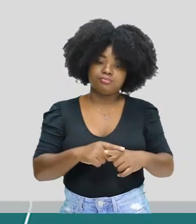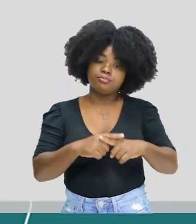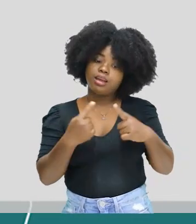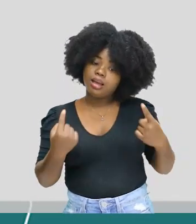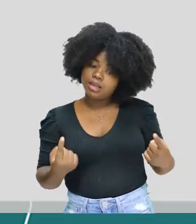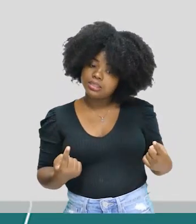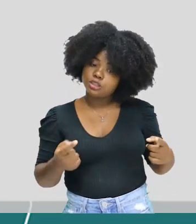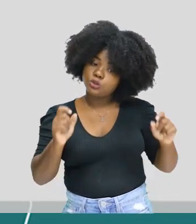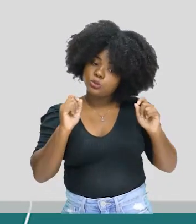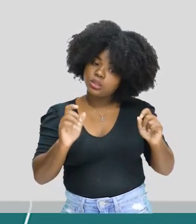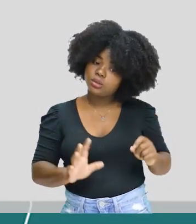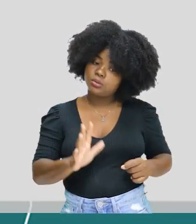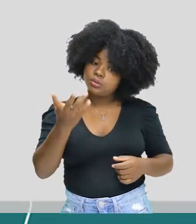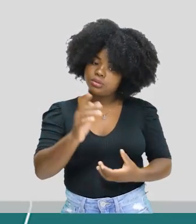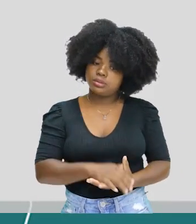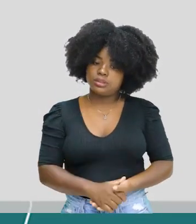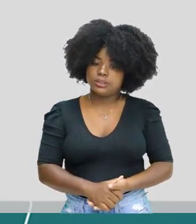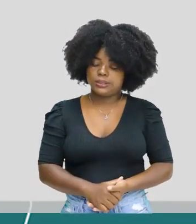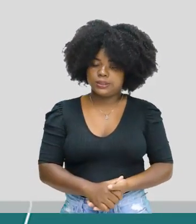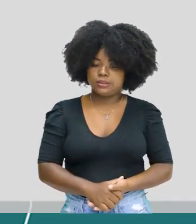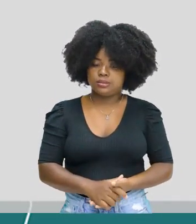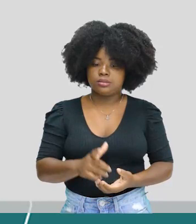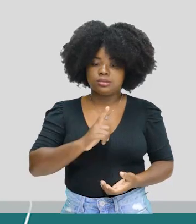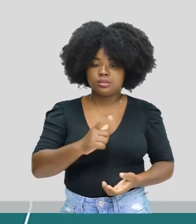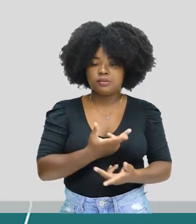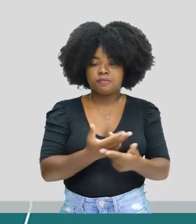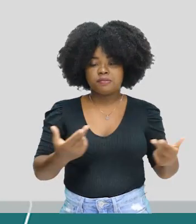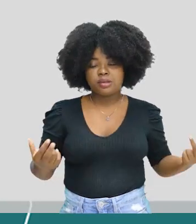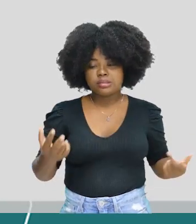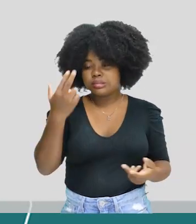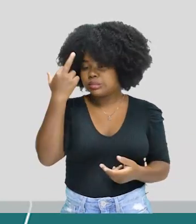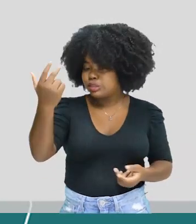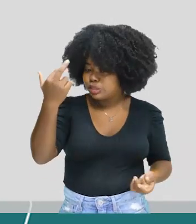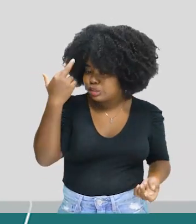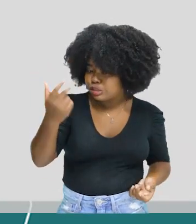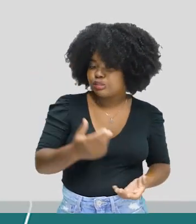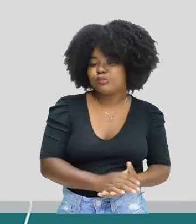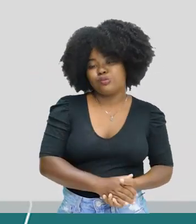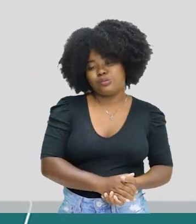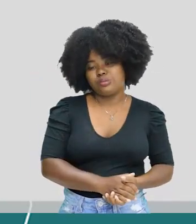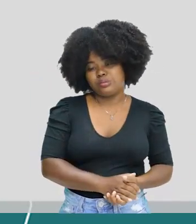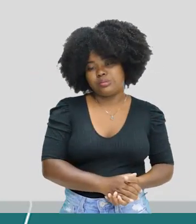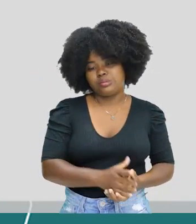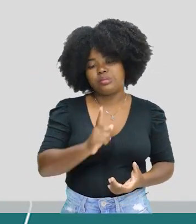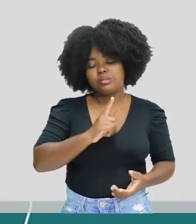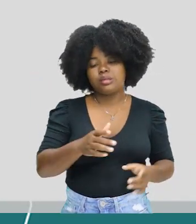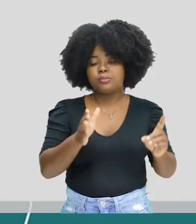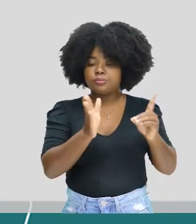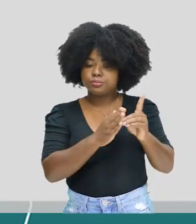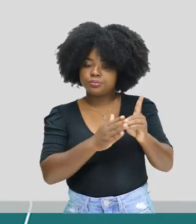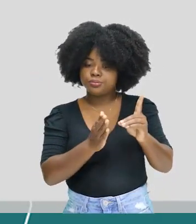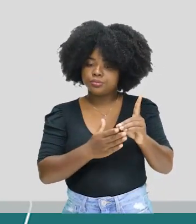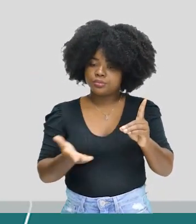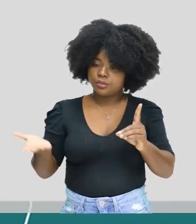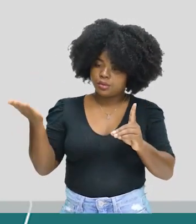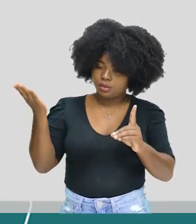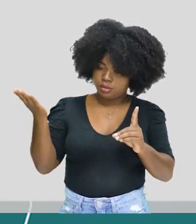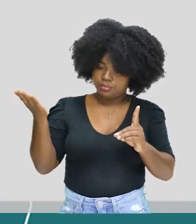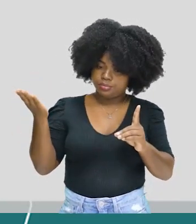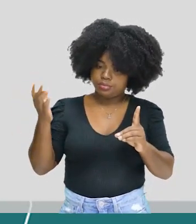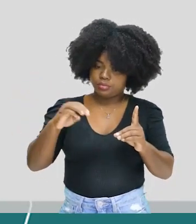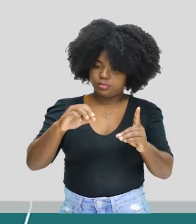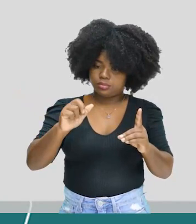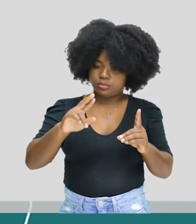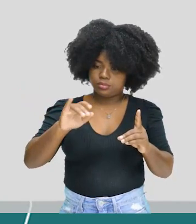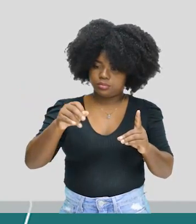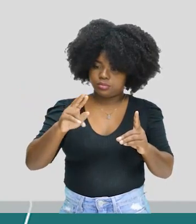cerâmica, eu deixei aqui porque ela conta a história de civilizações inteiras. Eu coloquei, por exemplo, a cerâmica indígena dos marajoaras,